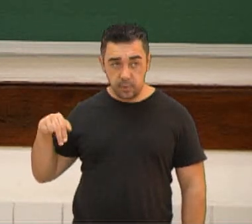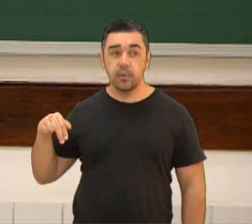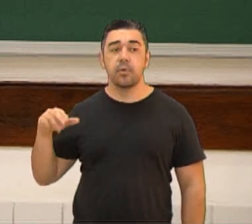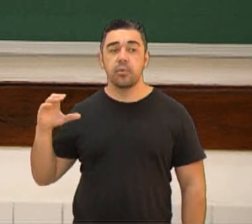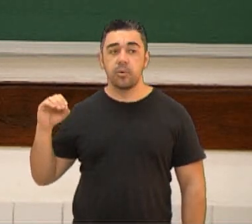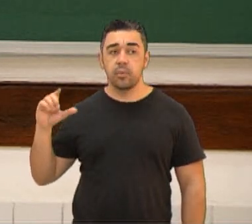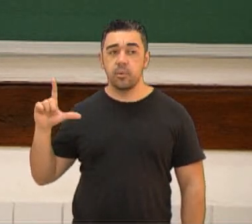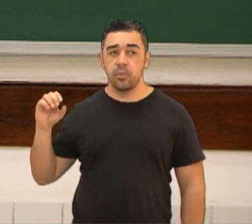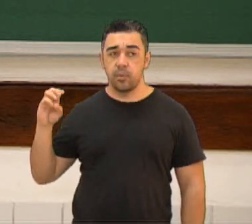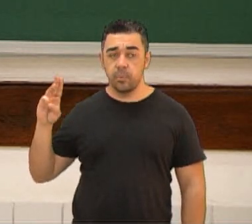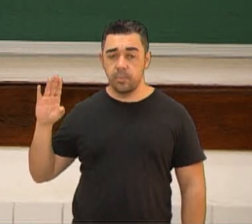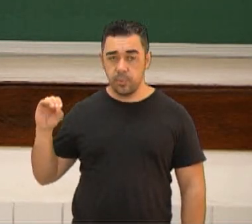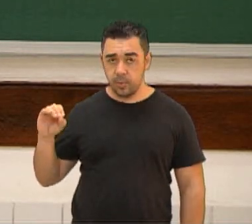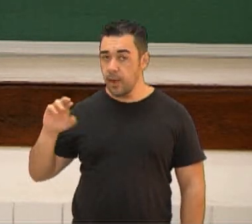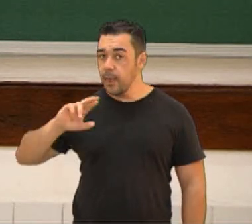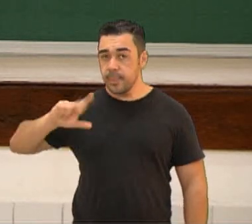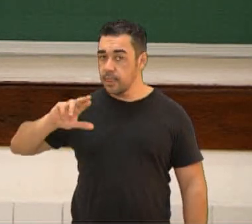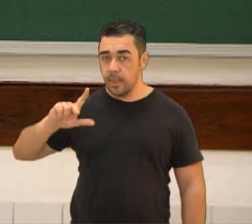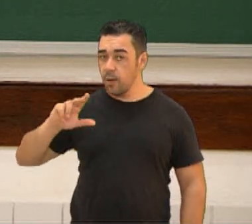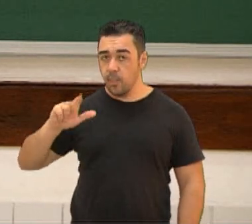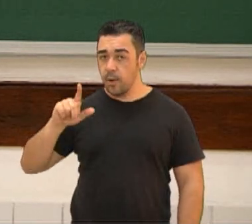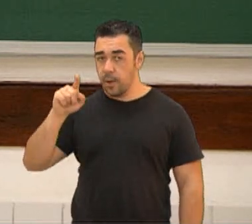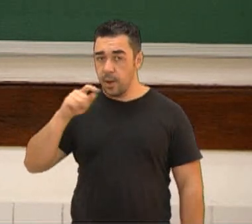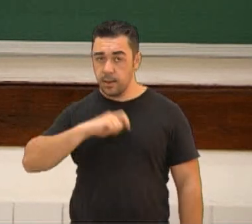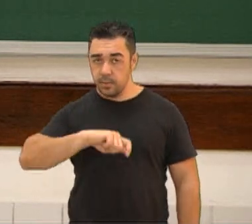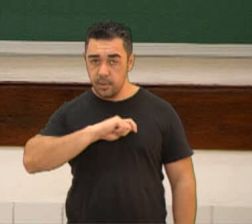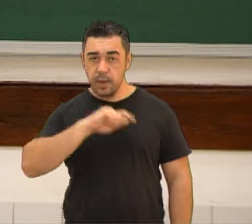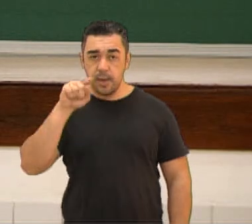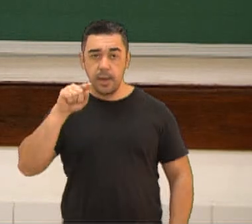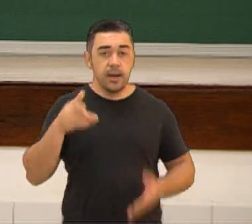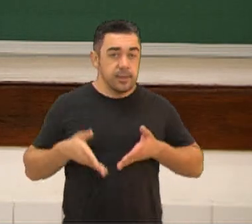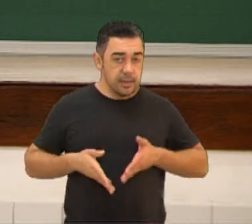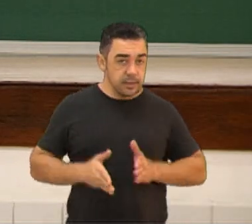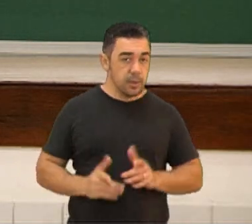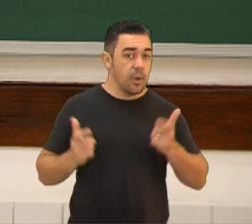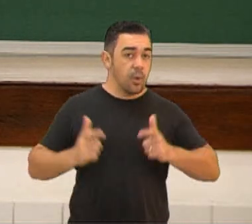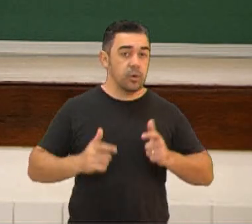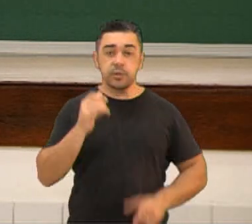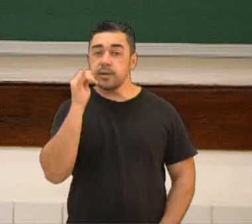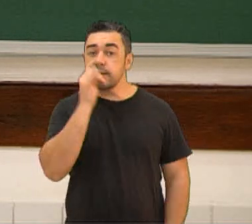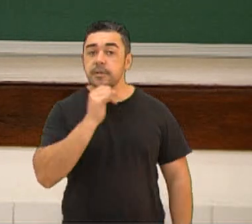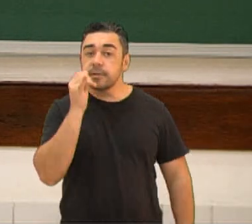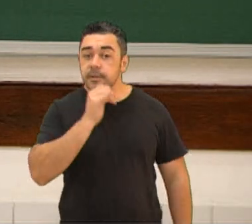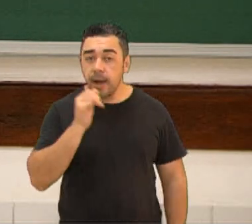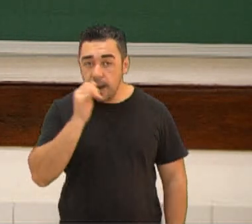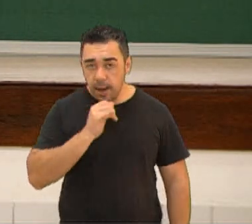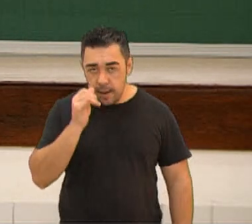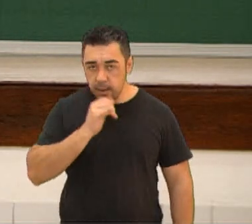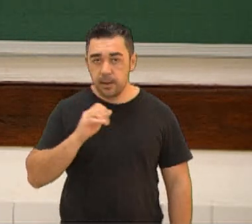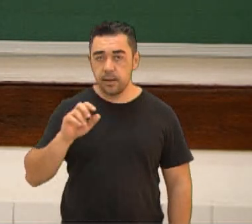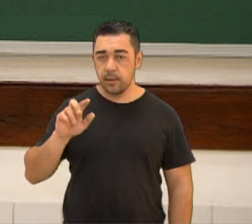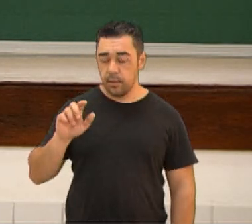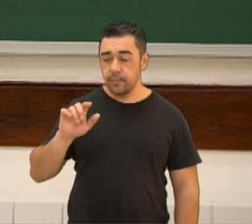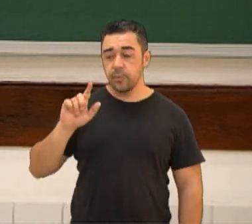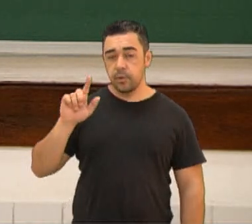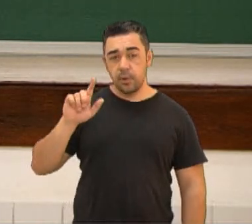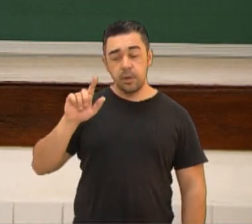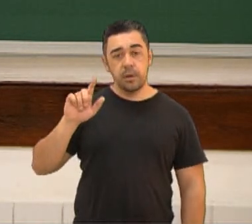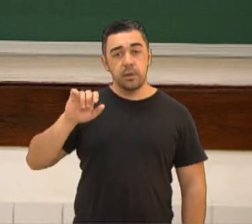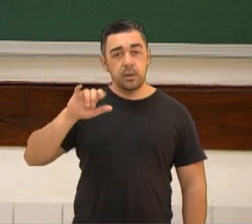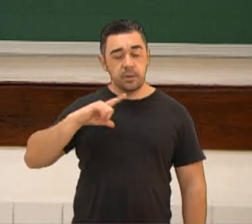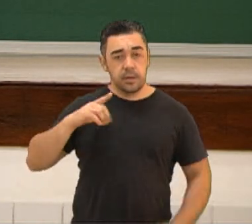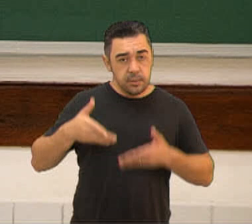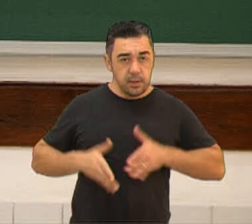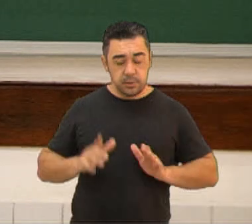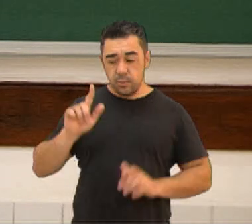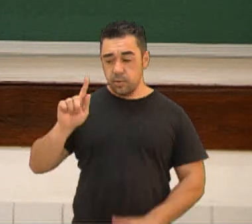era genovês, ou seja, ele nasceu em Gênova e era italiano. Então, ele era um estudioso de mapas marítimos. Ele